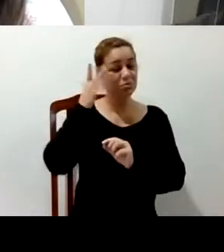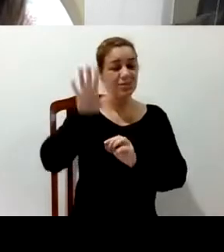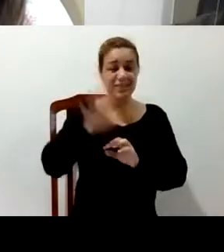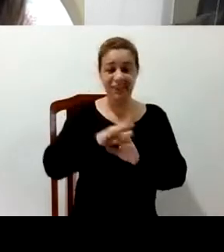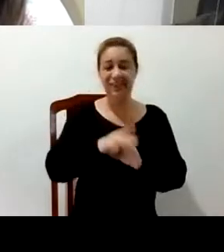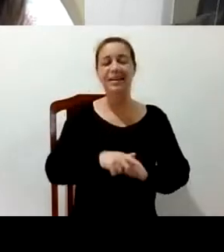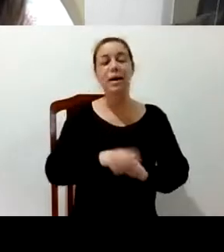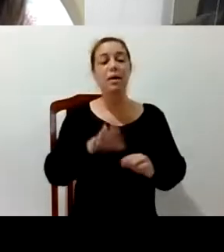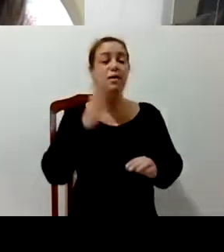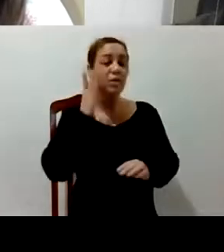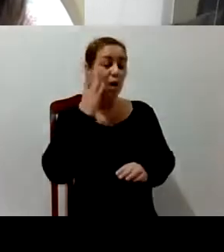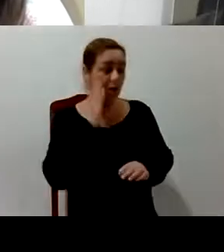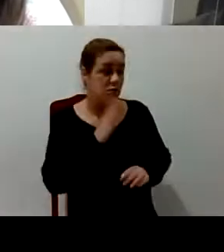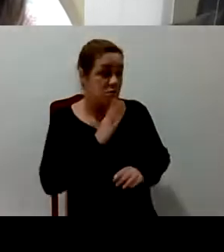também,